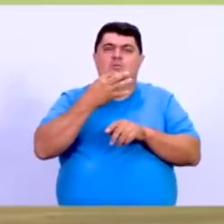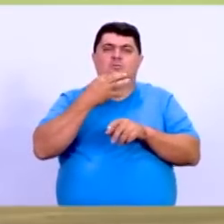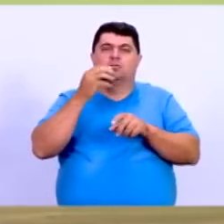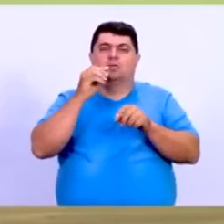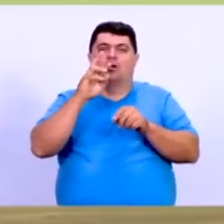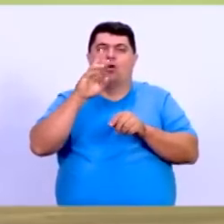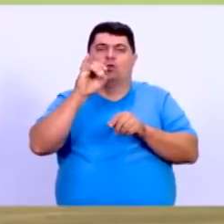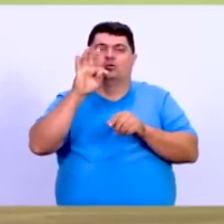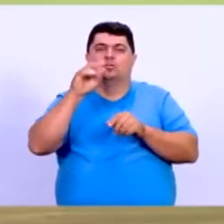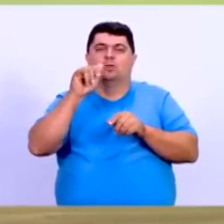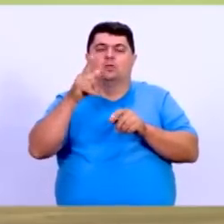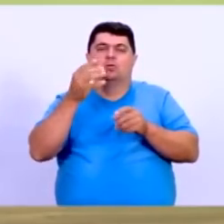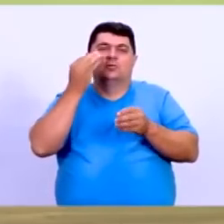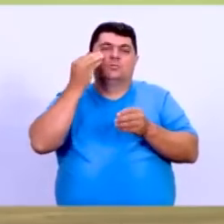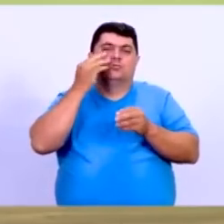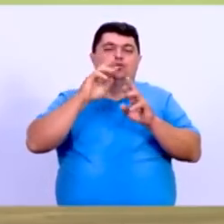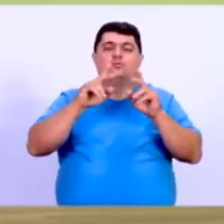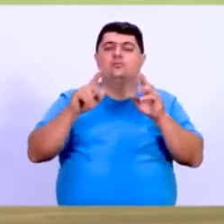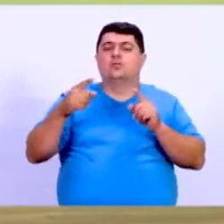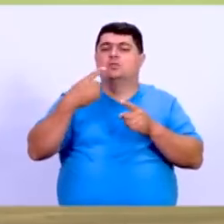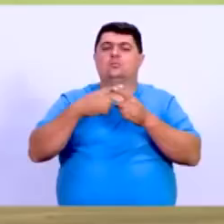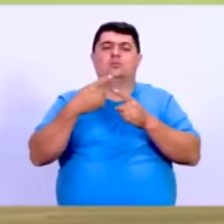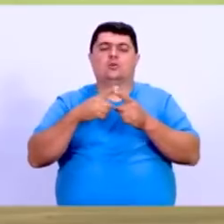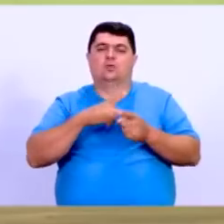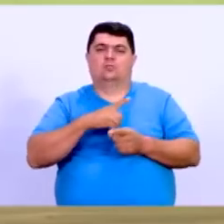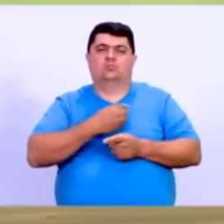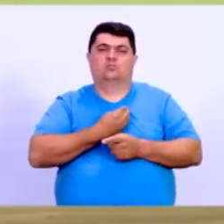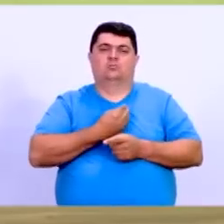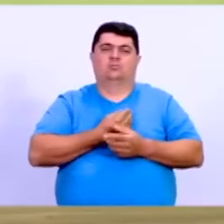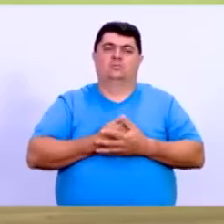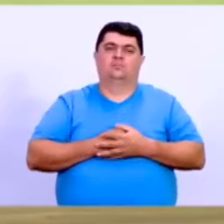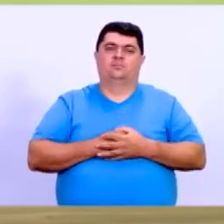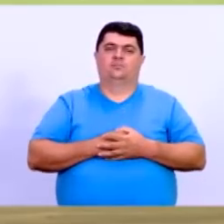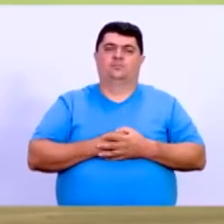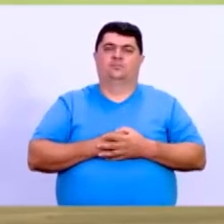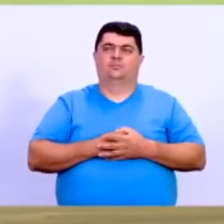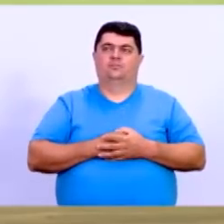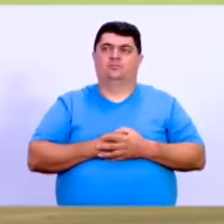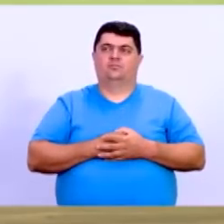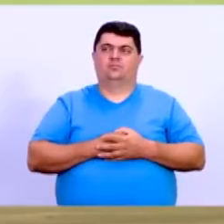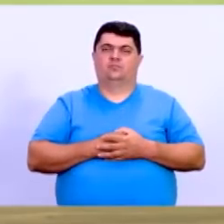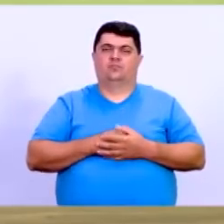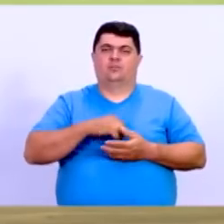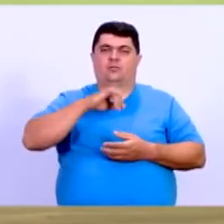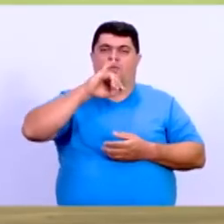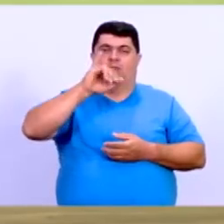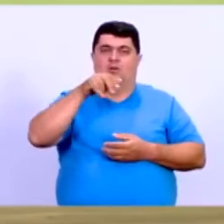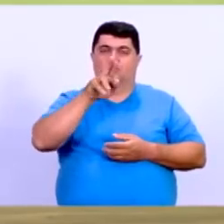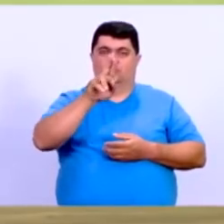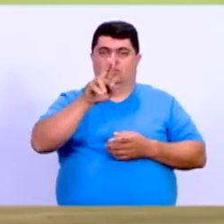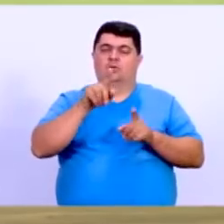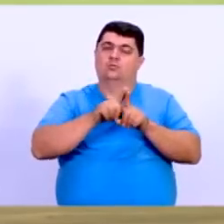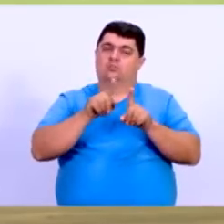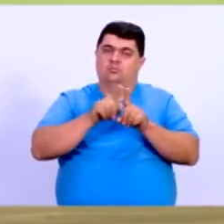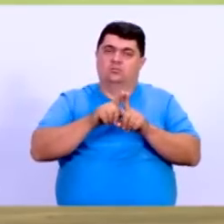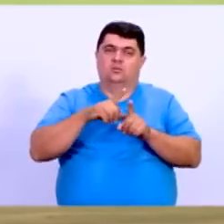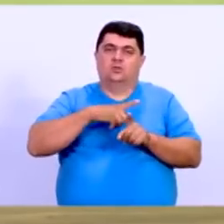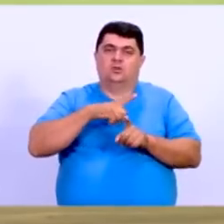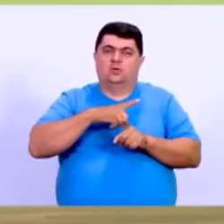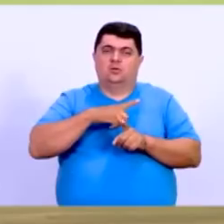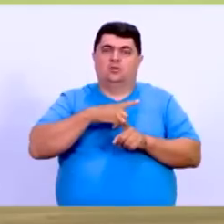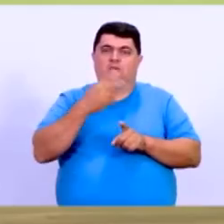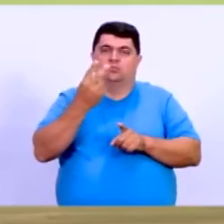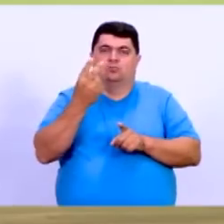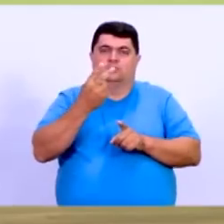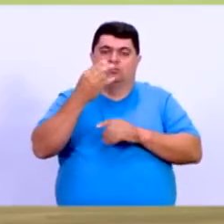ver a diferença dele para os outros equipamentos de rede. Exatamente. O Bijaru lá, a Mirla Lima, fala de 2